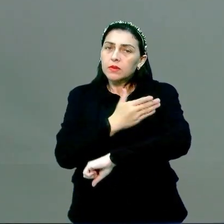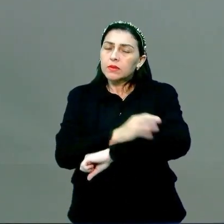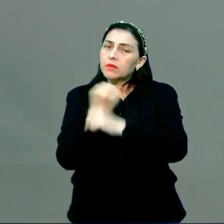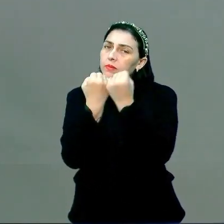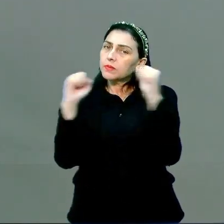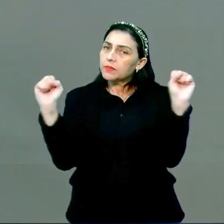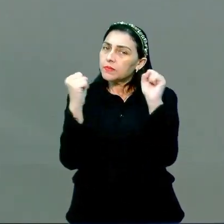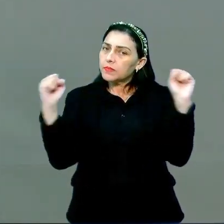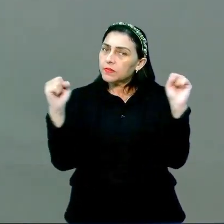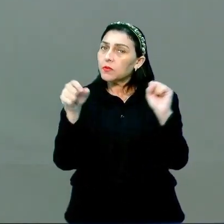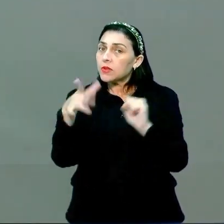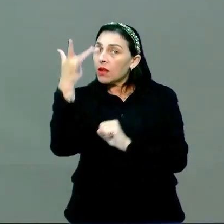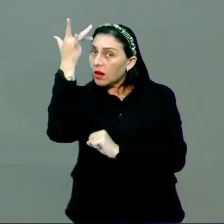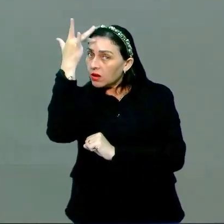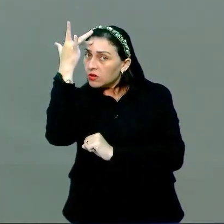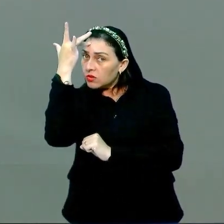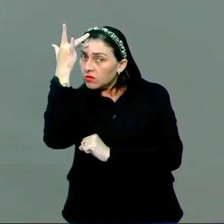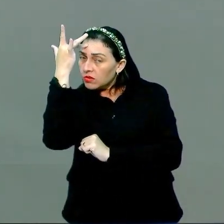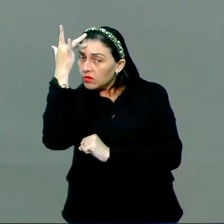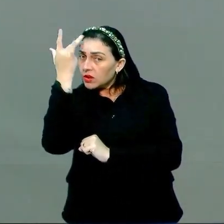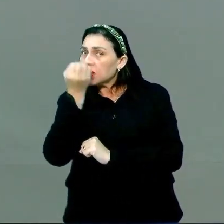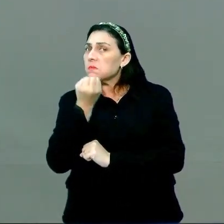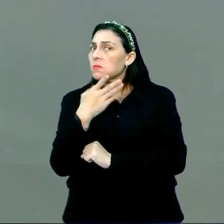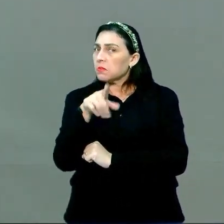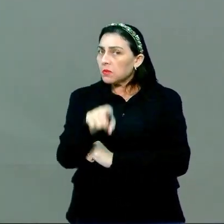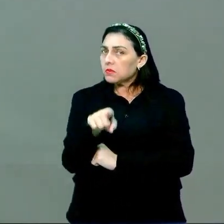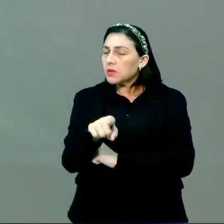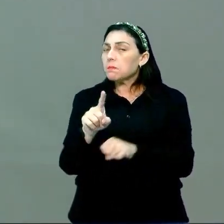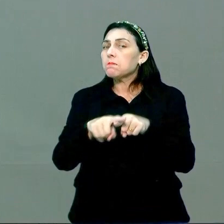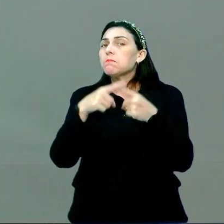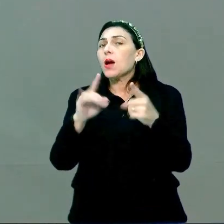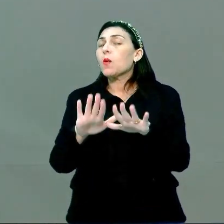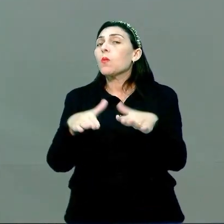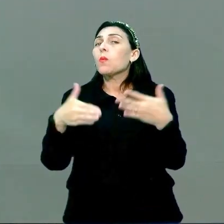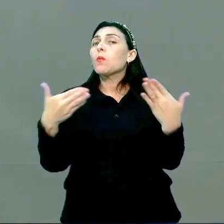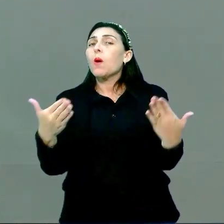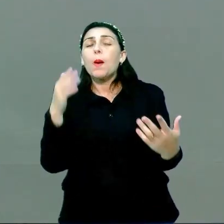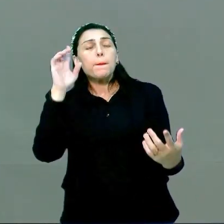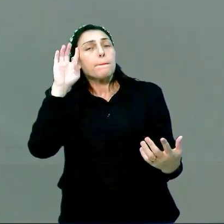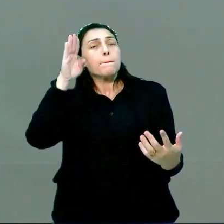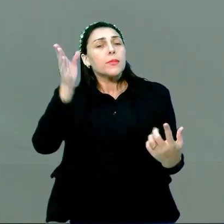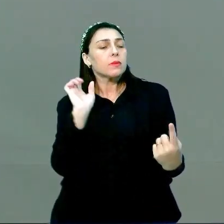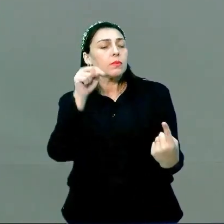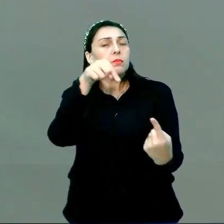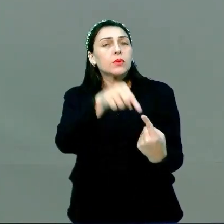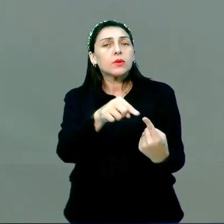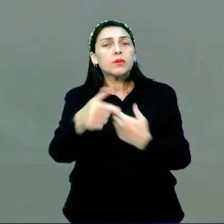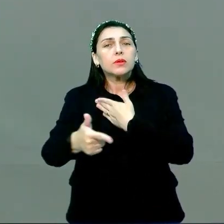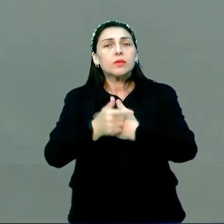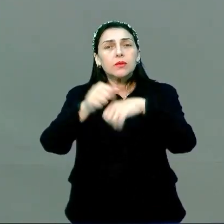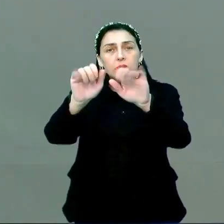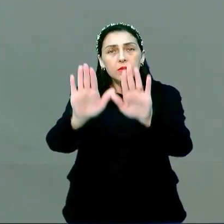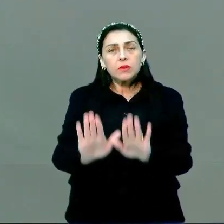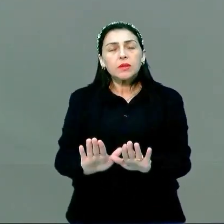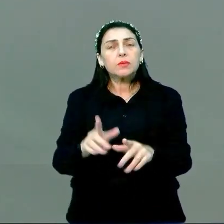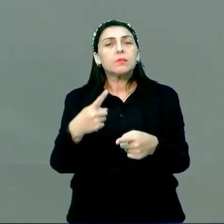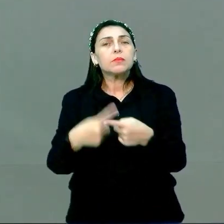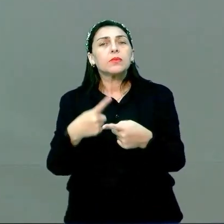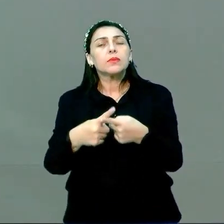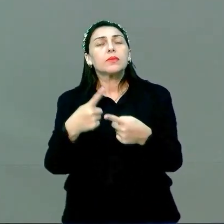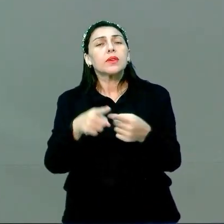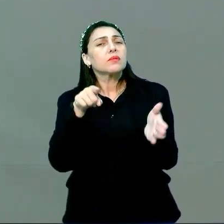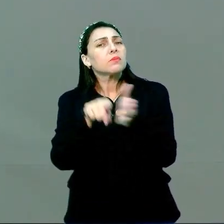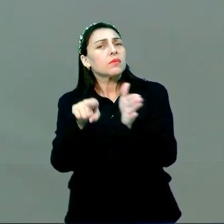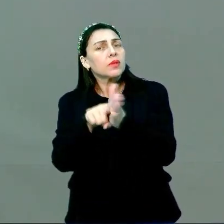atividade física. Você achou isso? Que bom para você. Mas qual é o principal objetivo do cartaz? Porque assim,